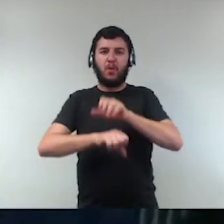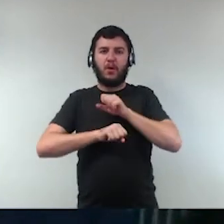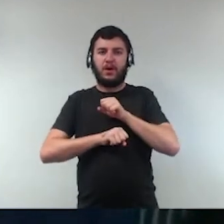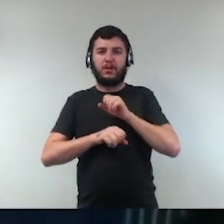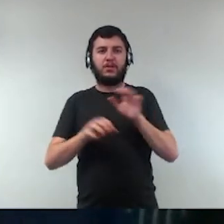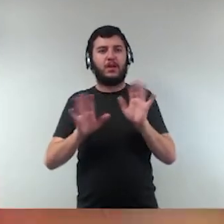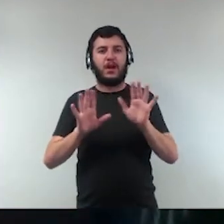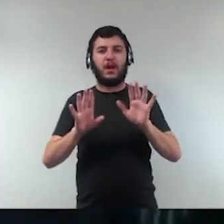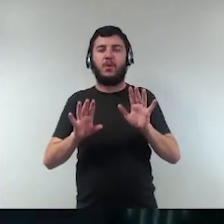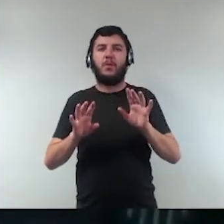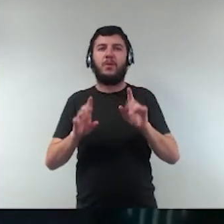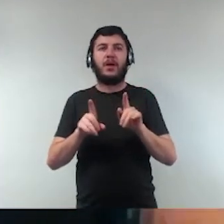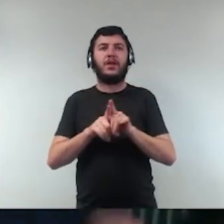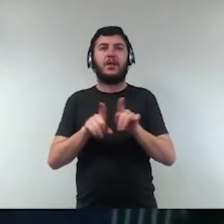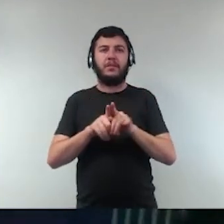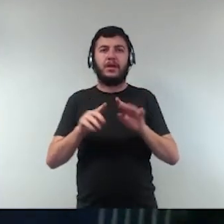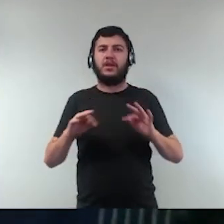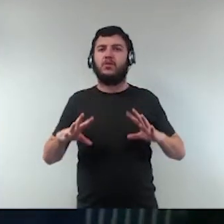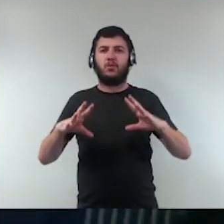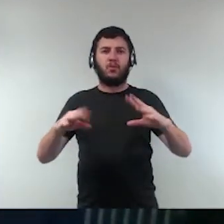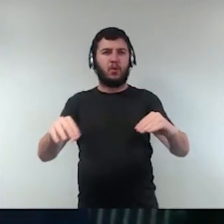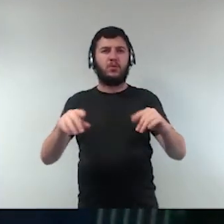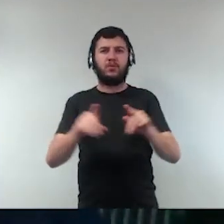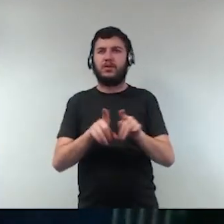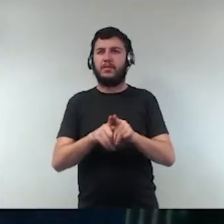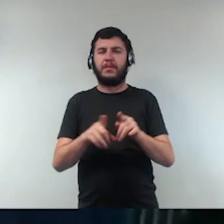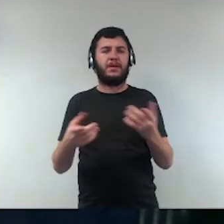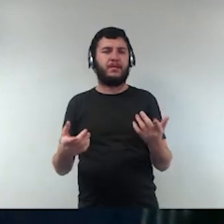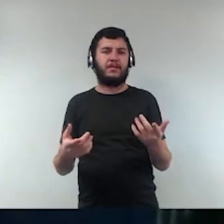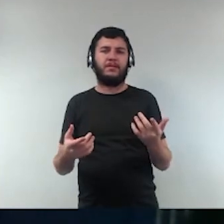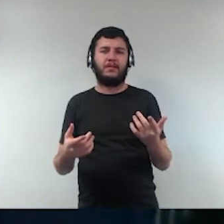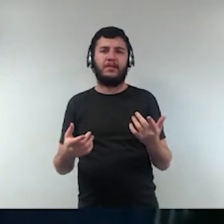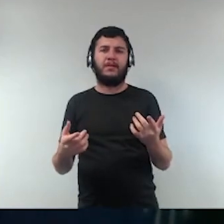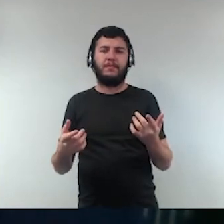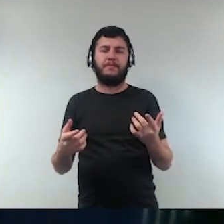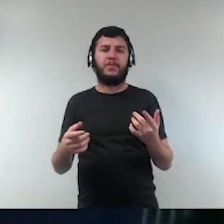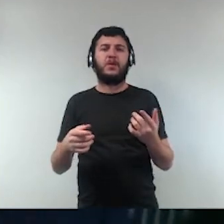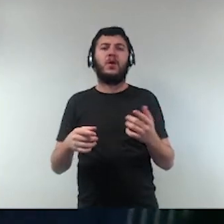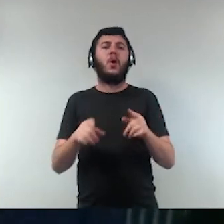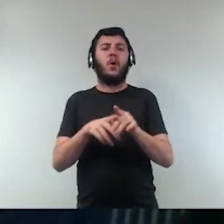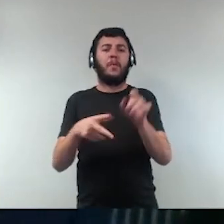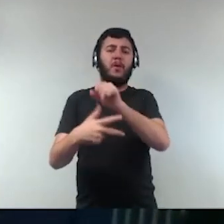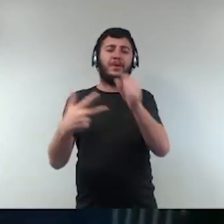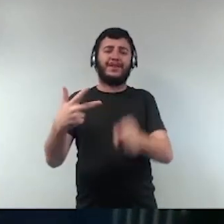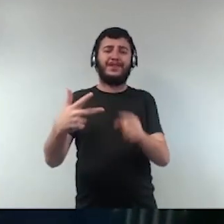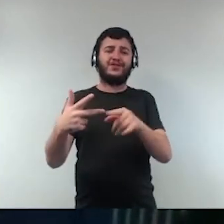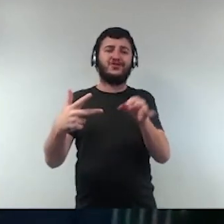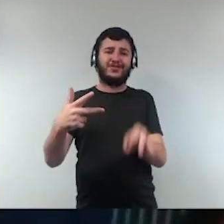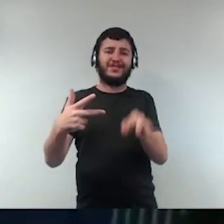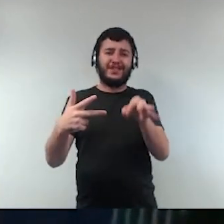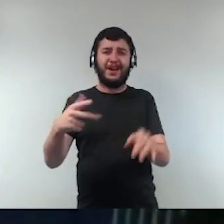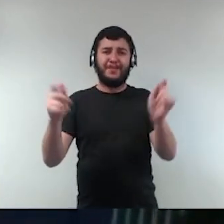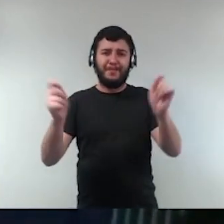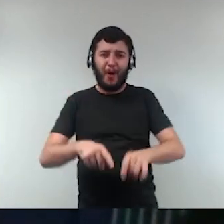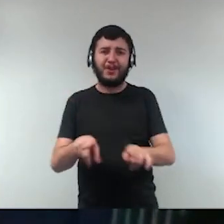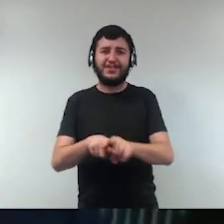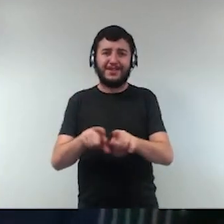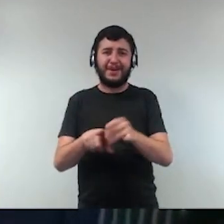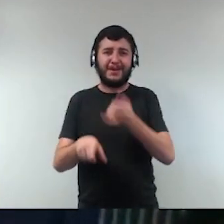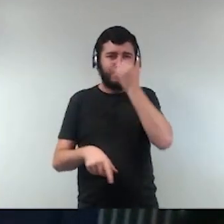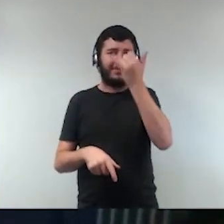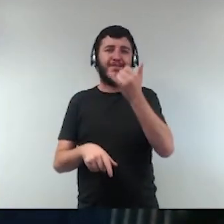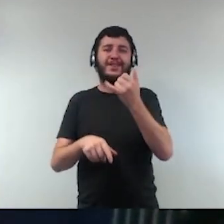estamos, nós e mais 2 bilhões ou não sei quantos milhões de pessoas. O judiciário também está sujeito a isso. Então, me parece que